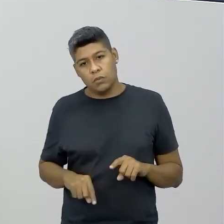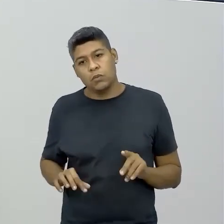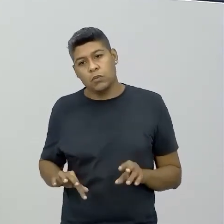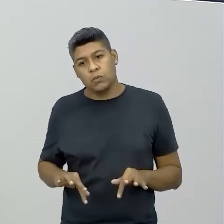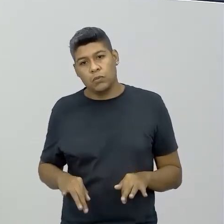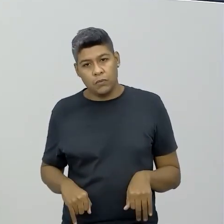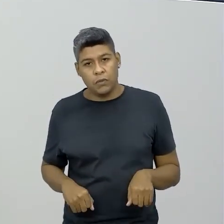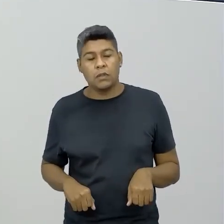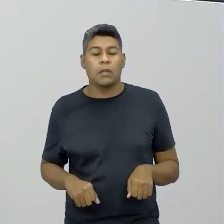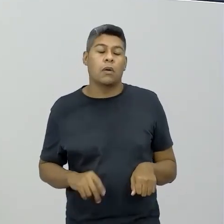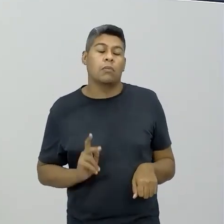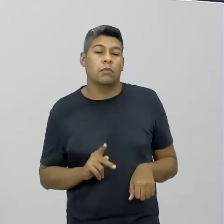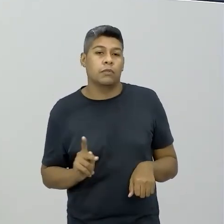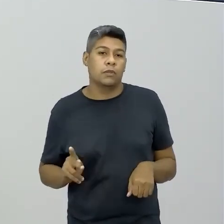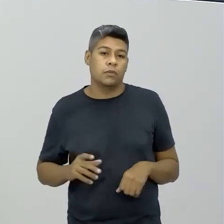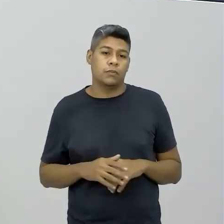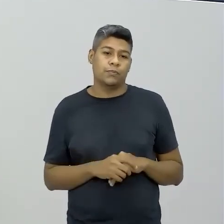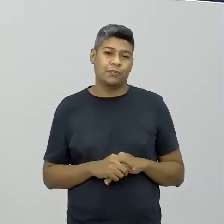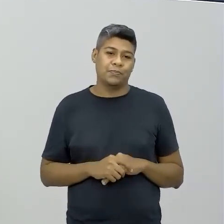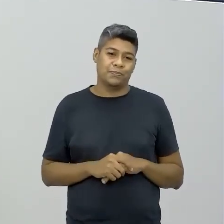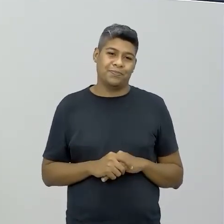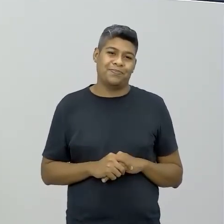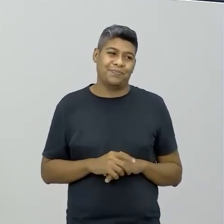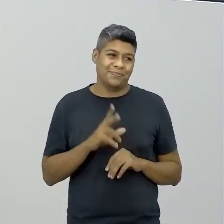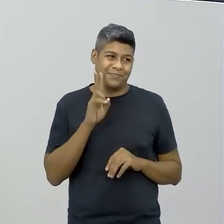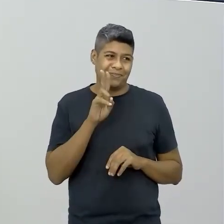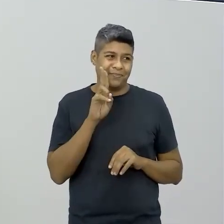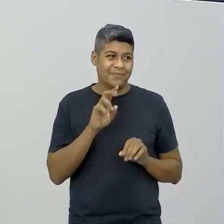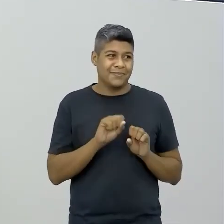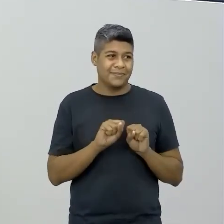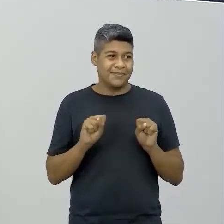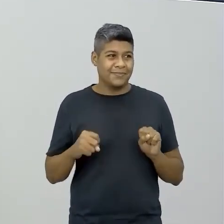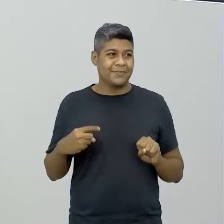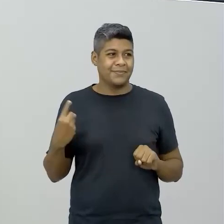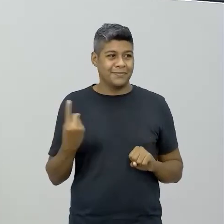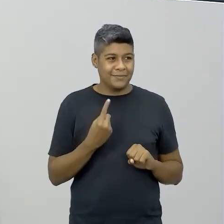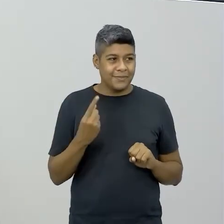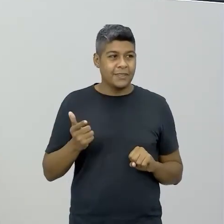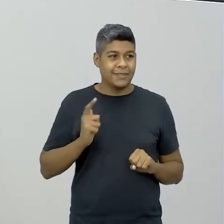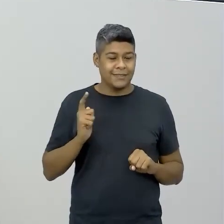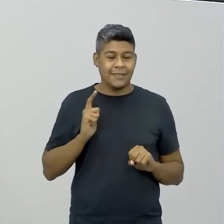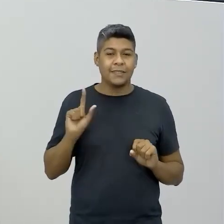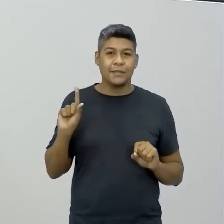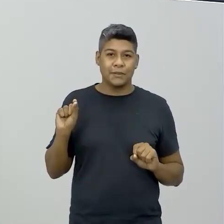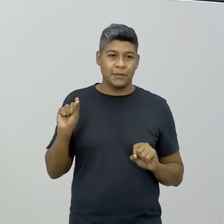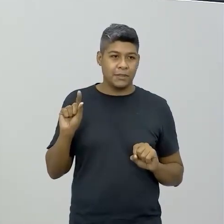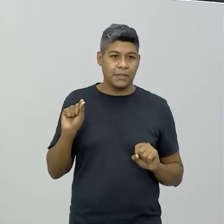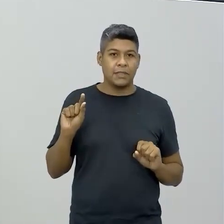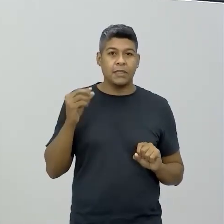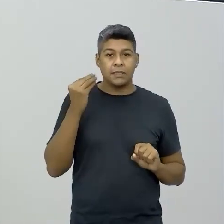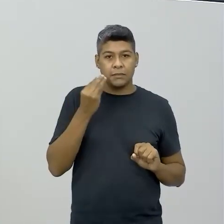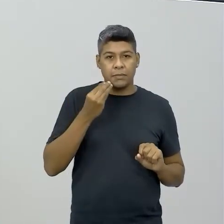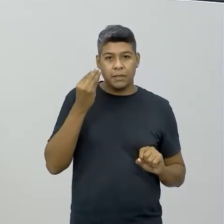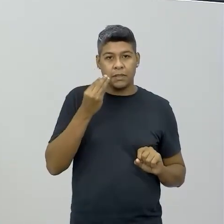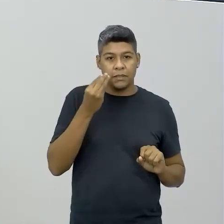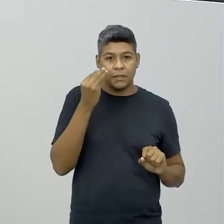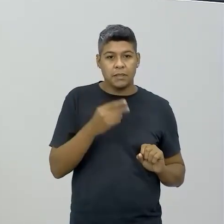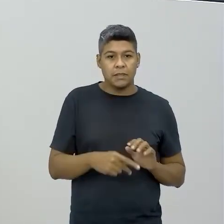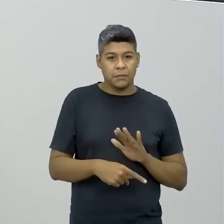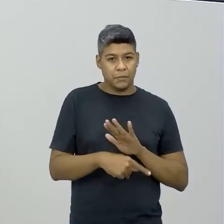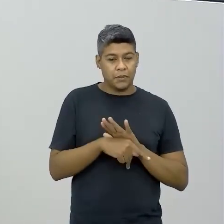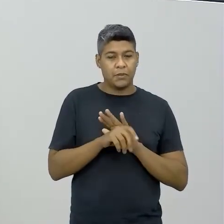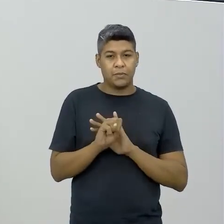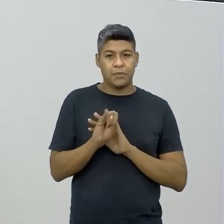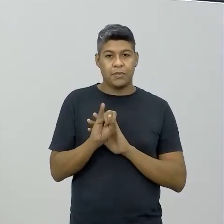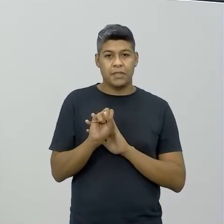vai apresentar ao seu professor. Lembrando que nossa sistematização ficou composta, então, do experimento do